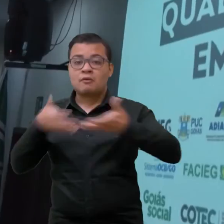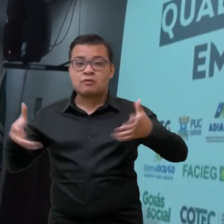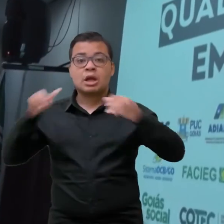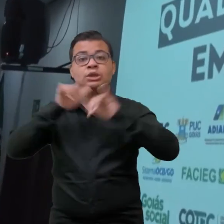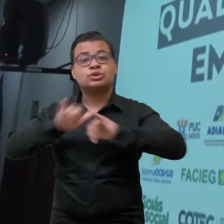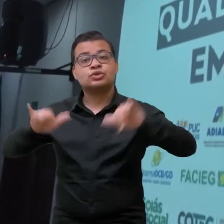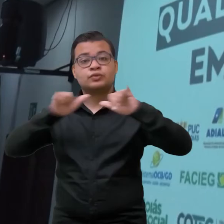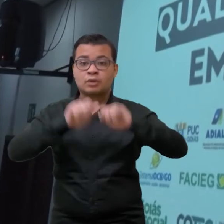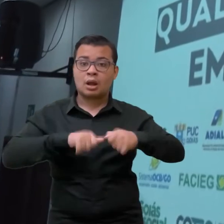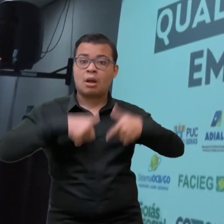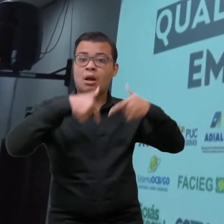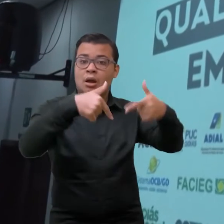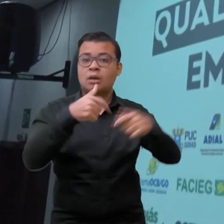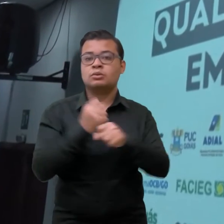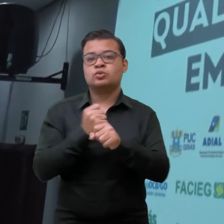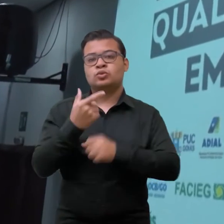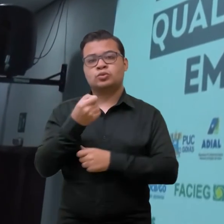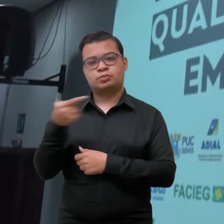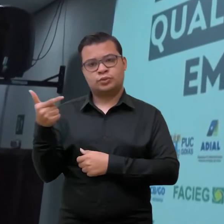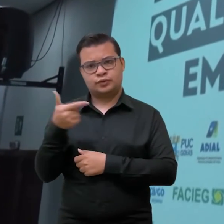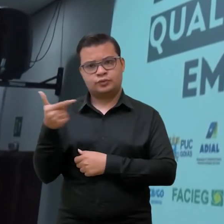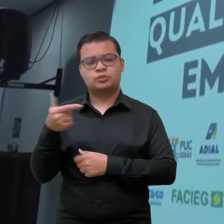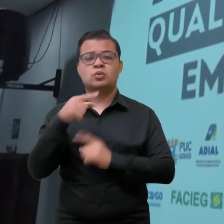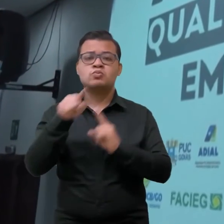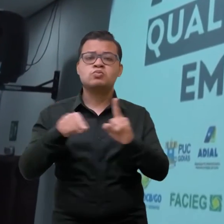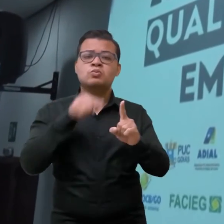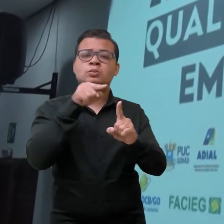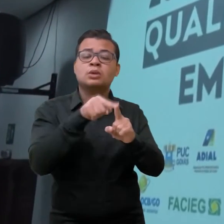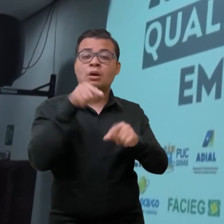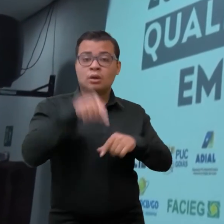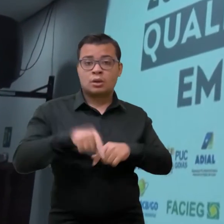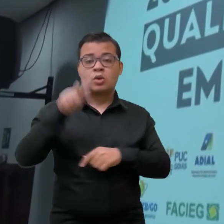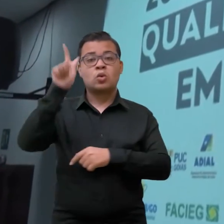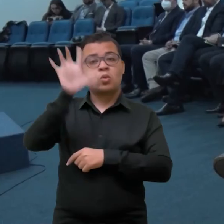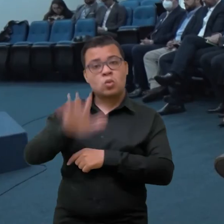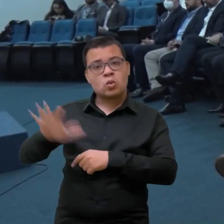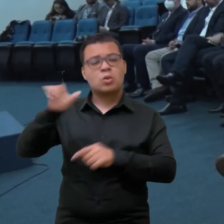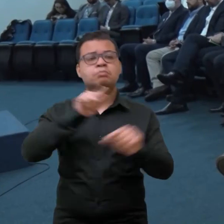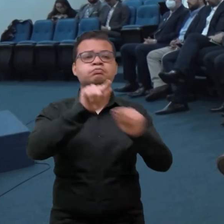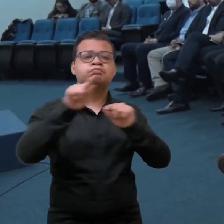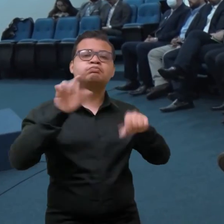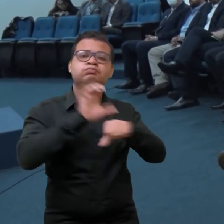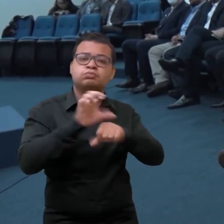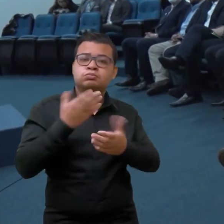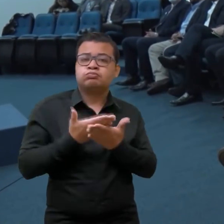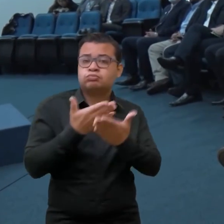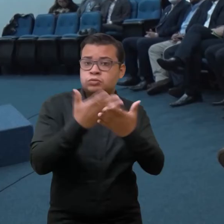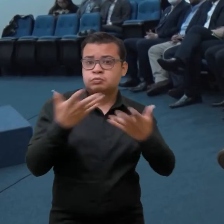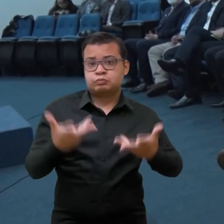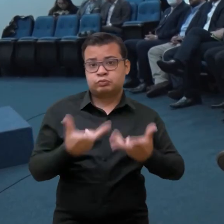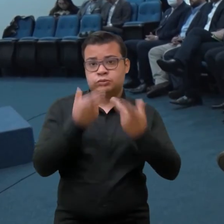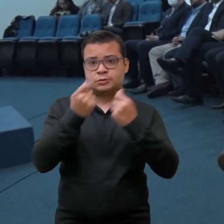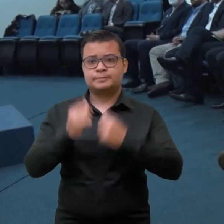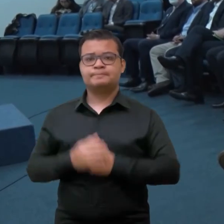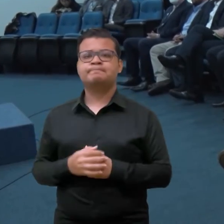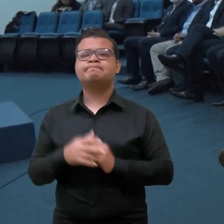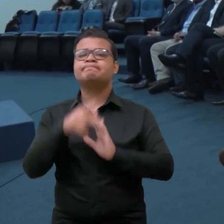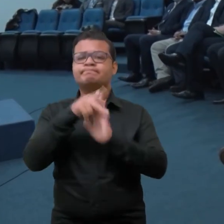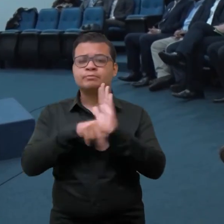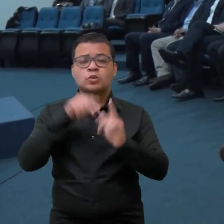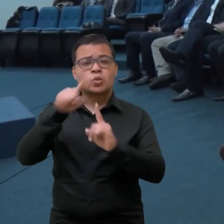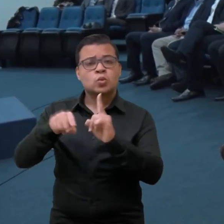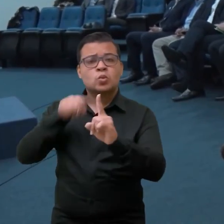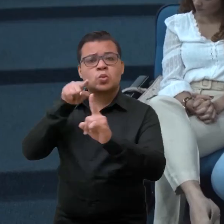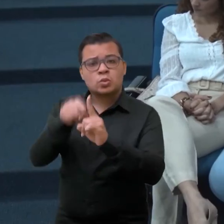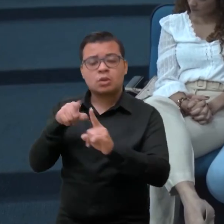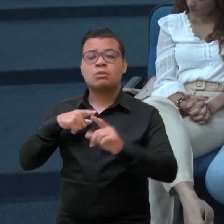ação 2022, o ano da qualificação em Goiás. O objetivo do projeto é promover ações